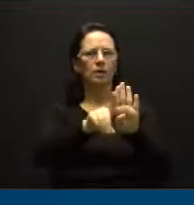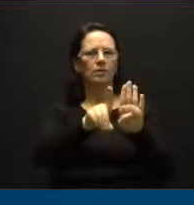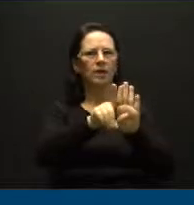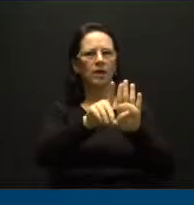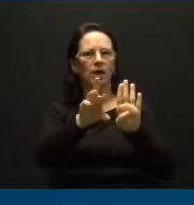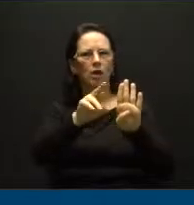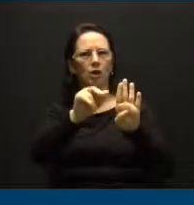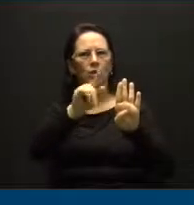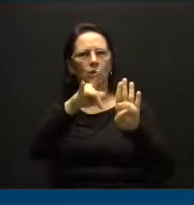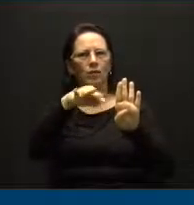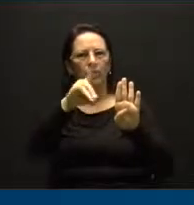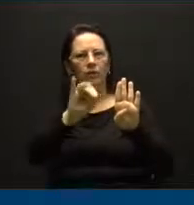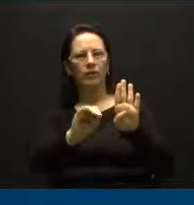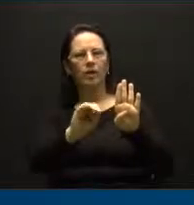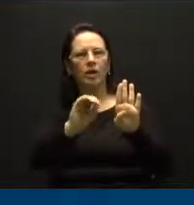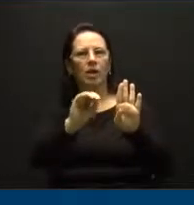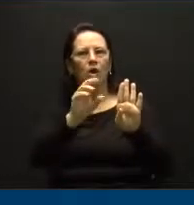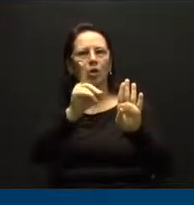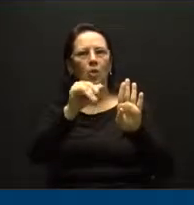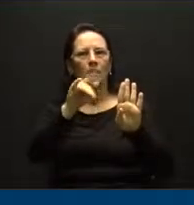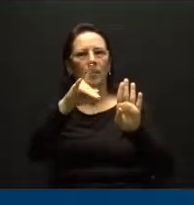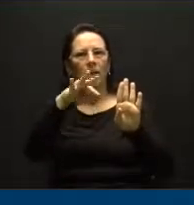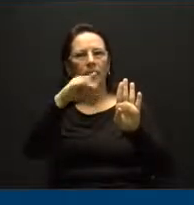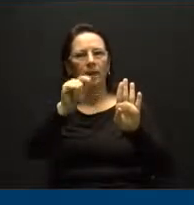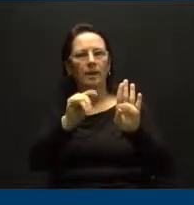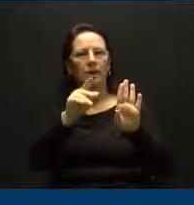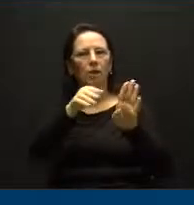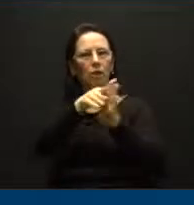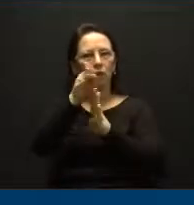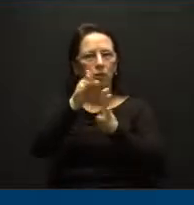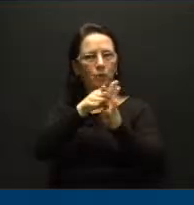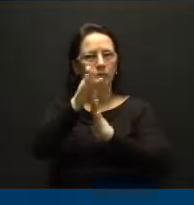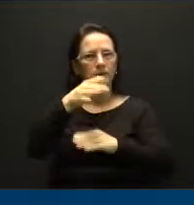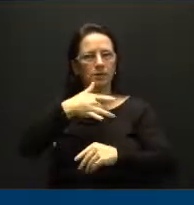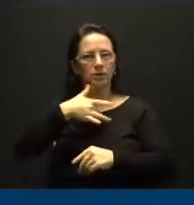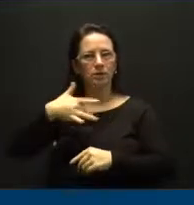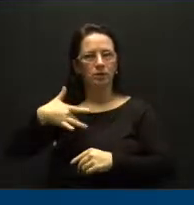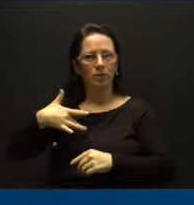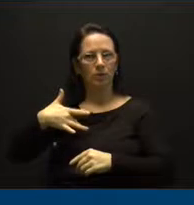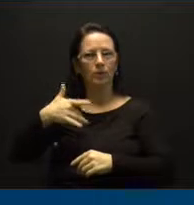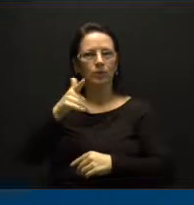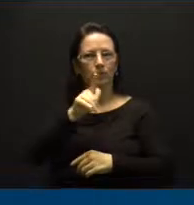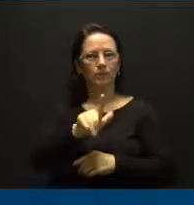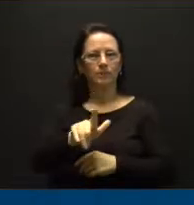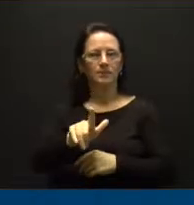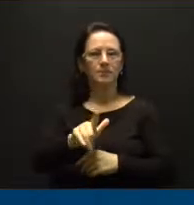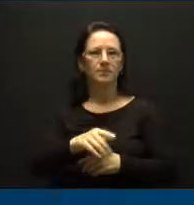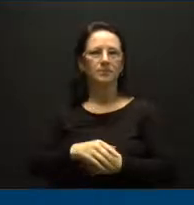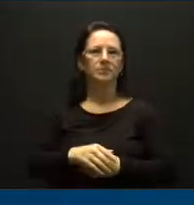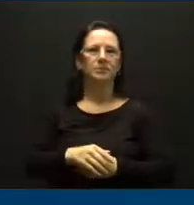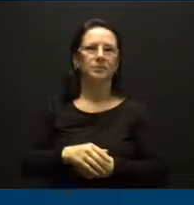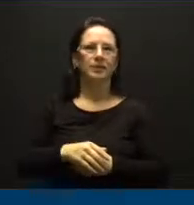competência e composição do conselho municipal de saúde e dá outras providências